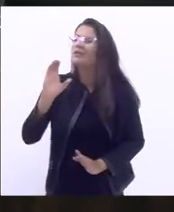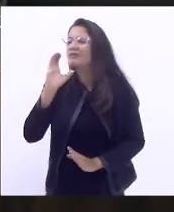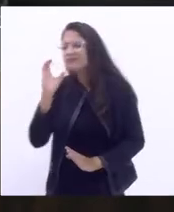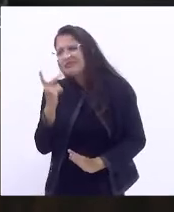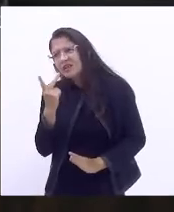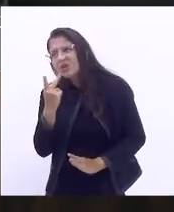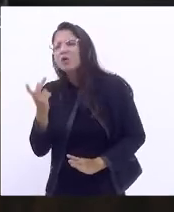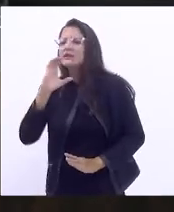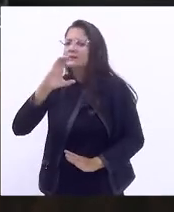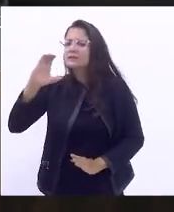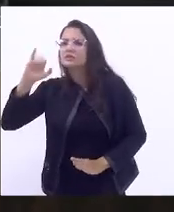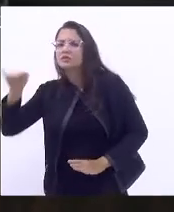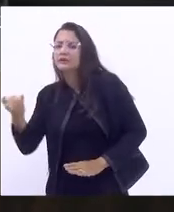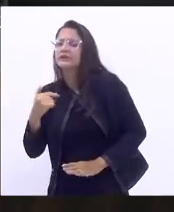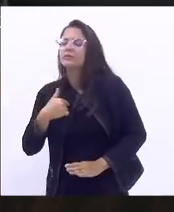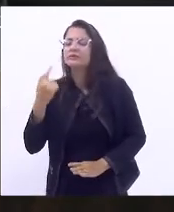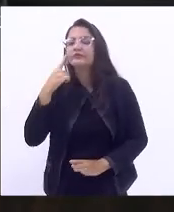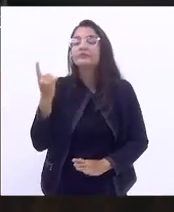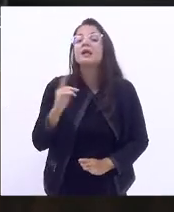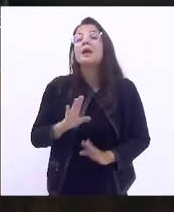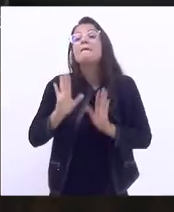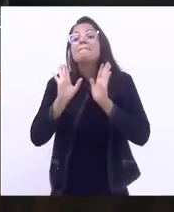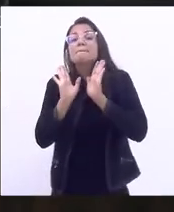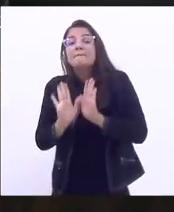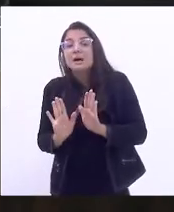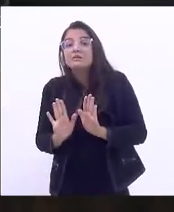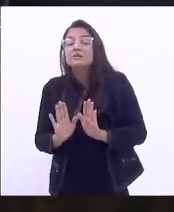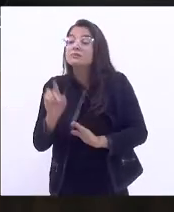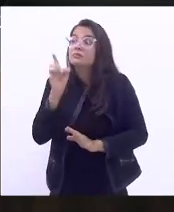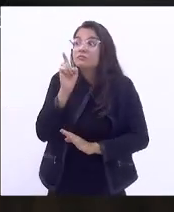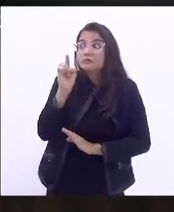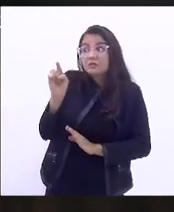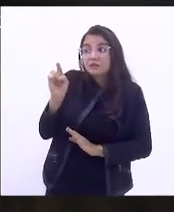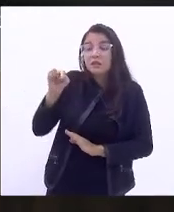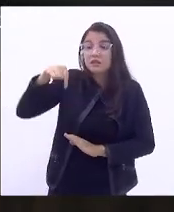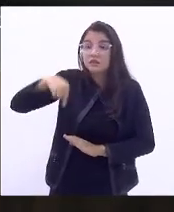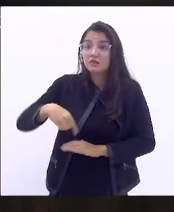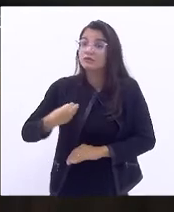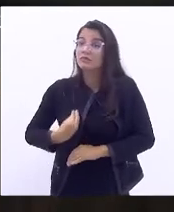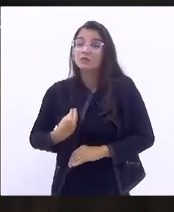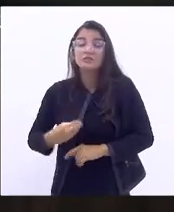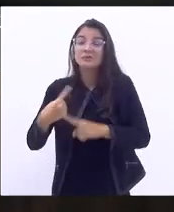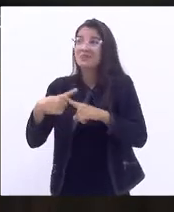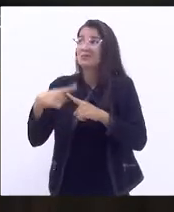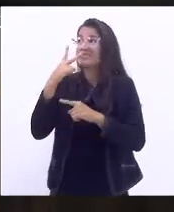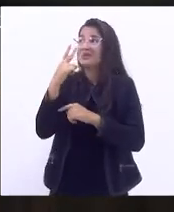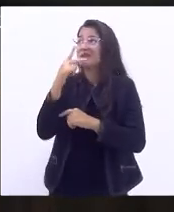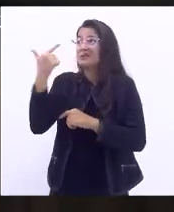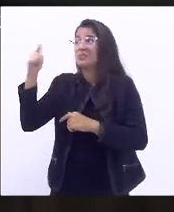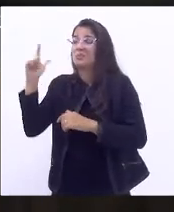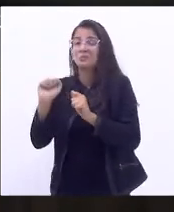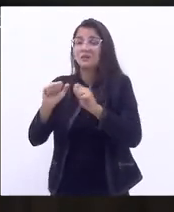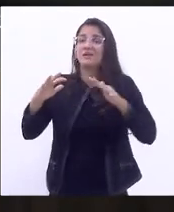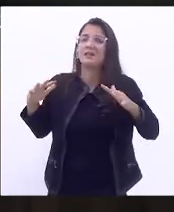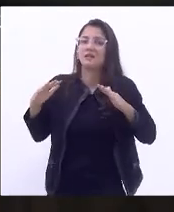eu entendo que você estando nesse ambiente, que é como se fosse outro plenário, só que agora, como você não tem